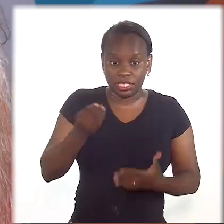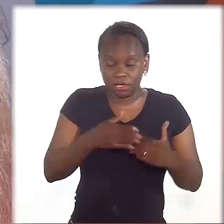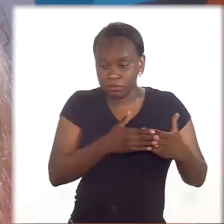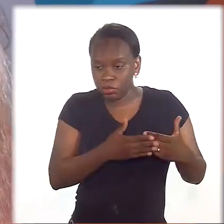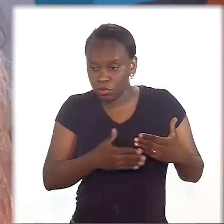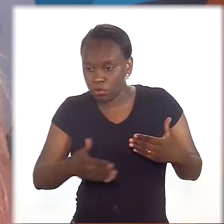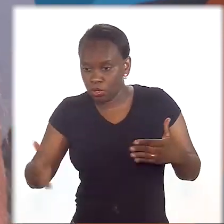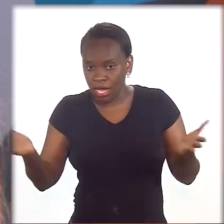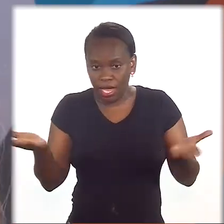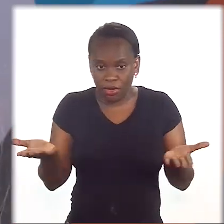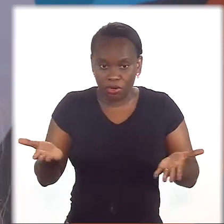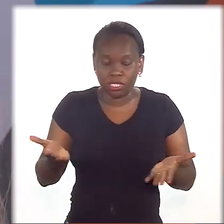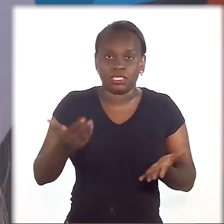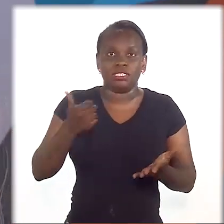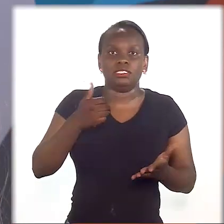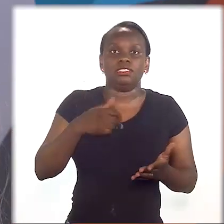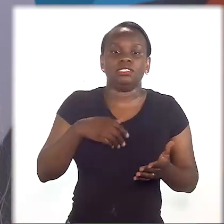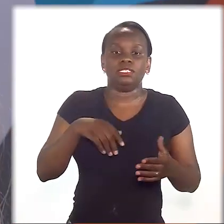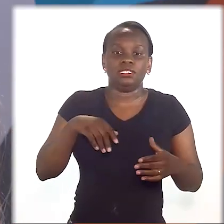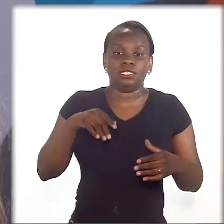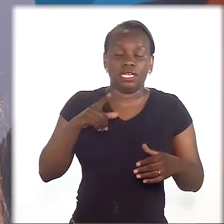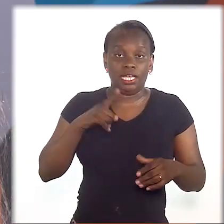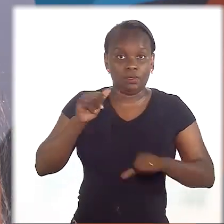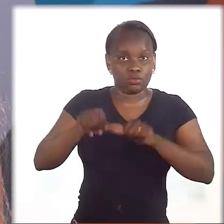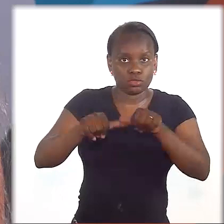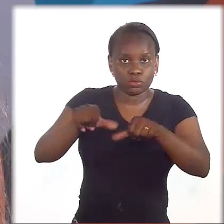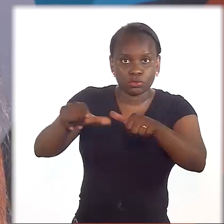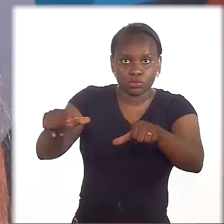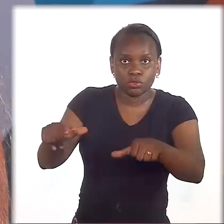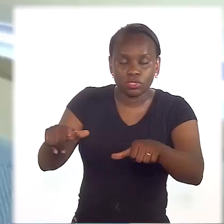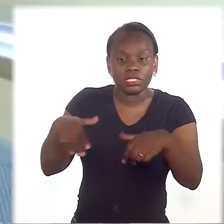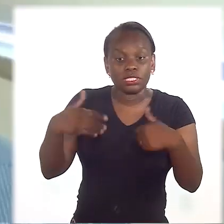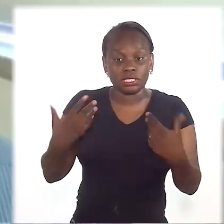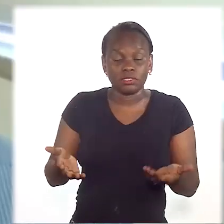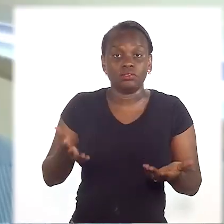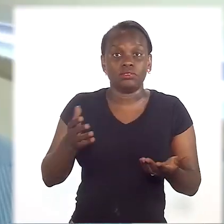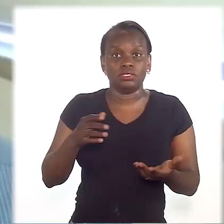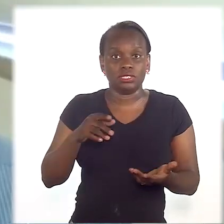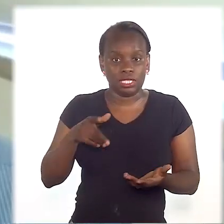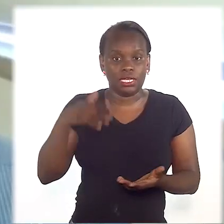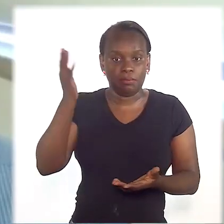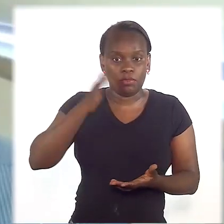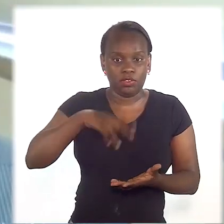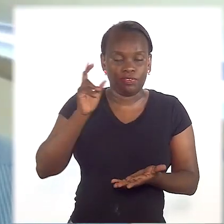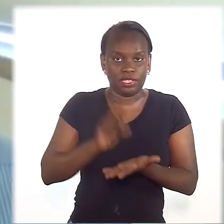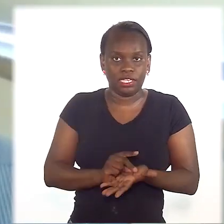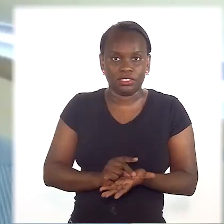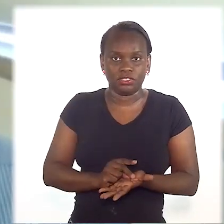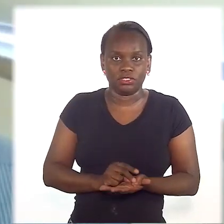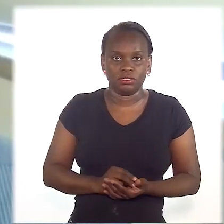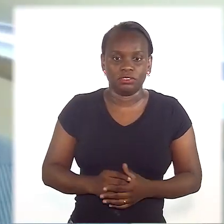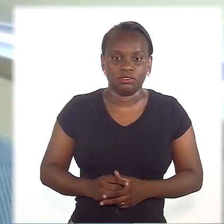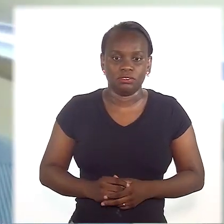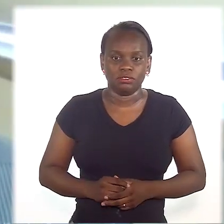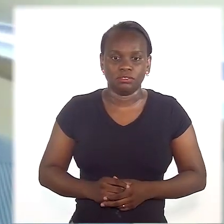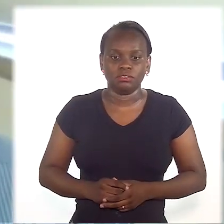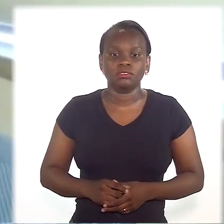de 60 para cá, da década de 60 para cá, ela vem sendo modificada, então isso seria uma